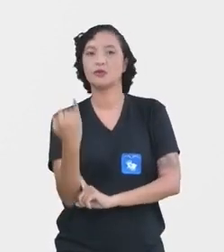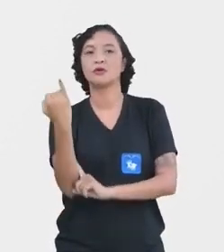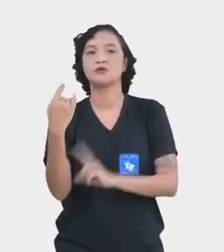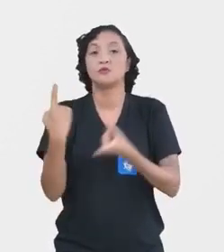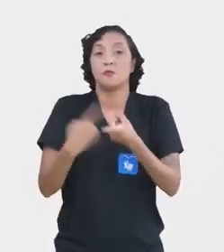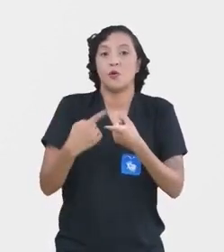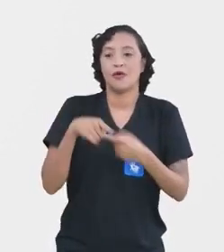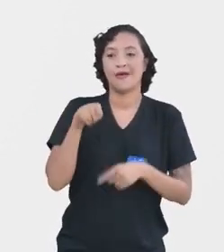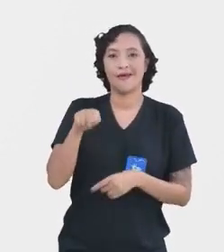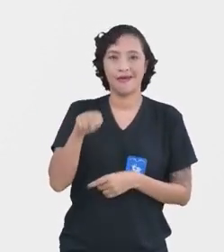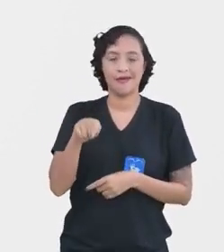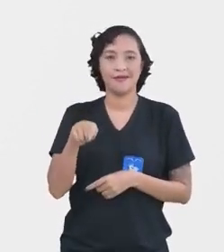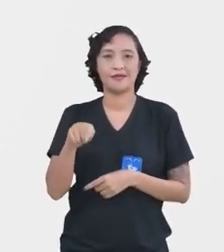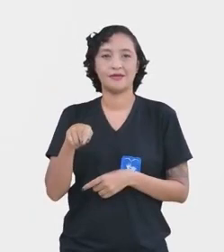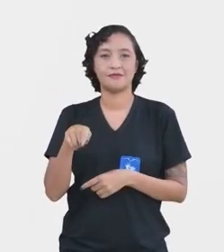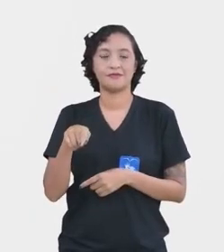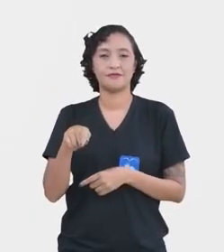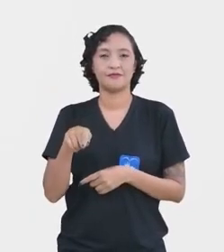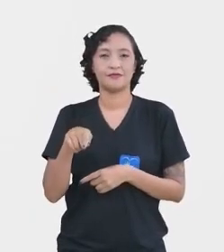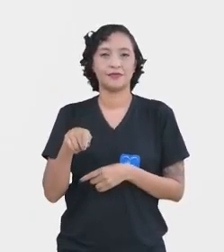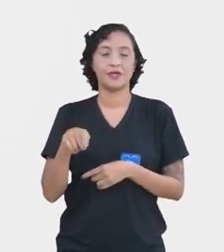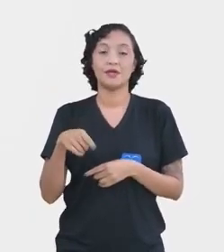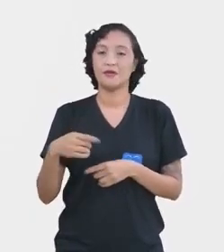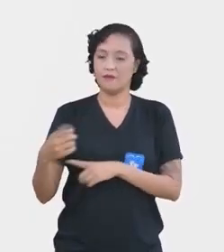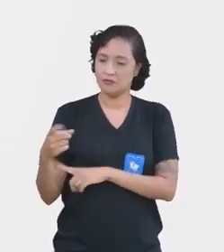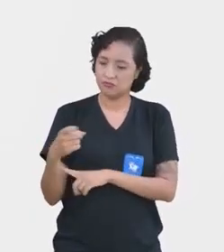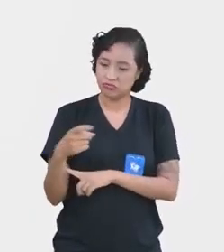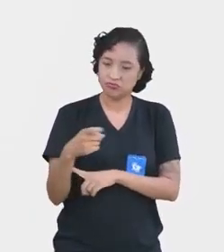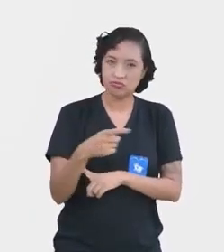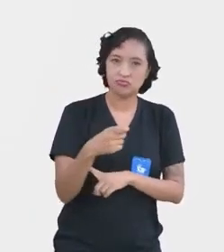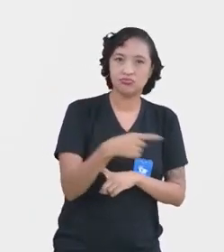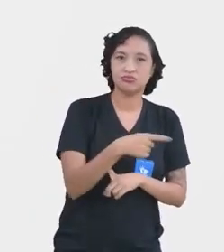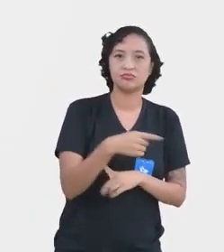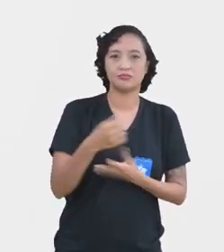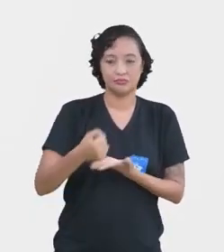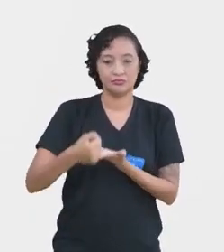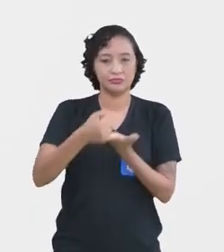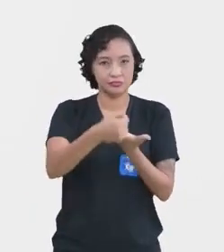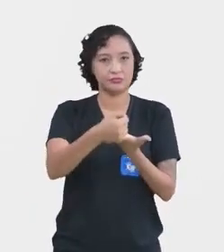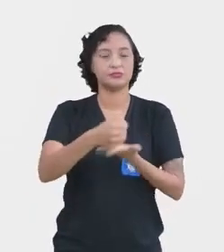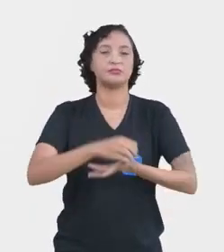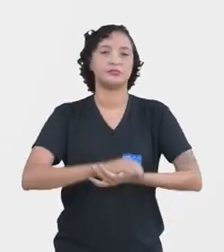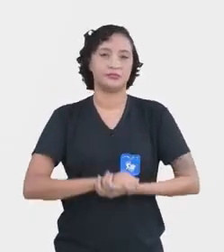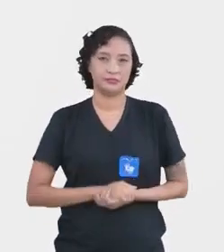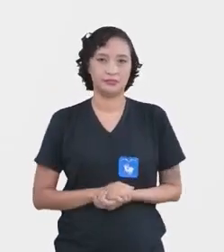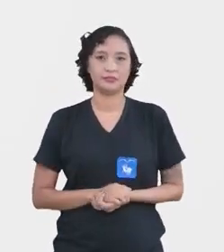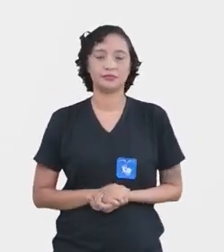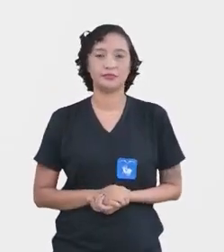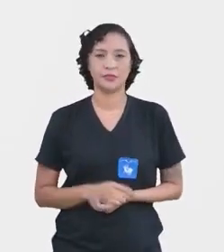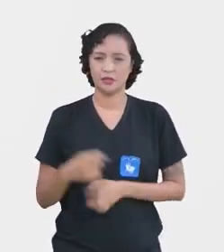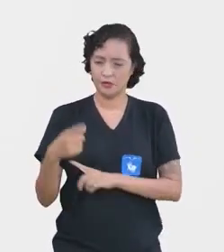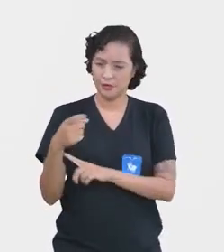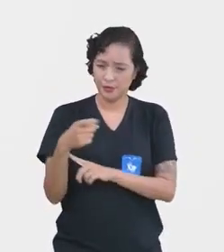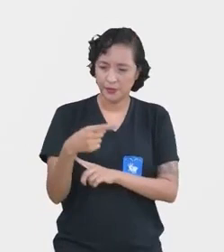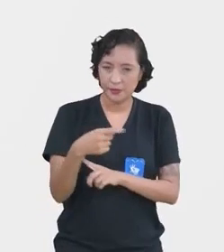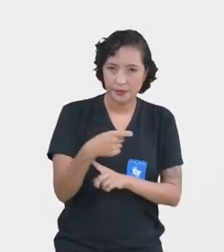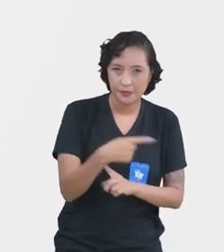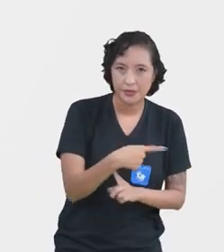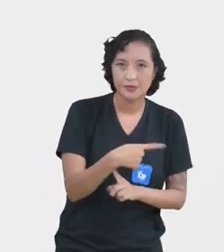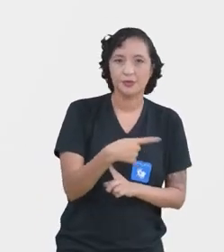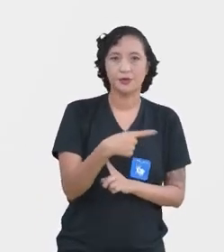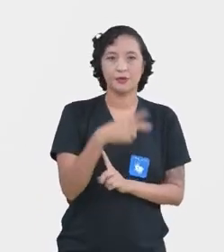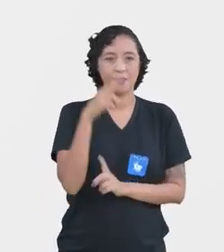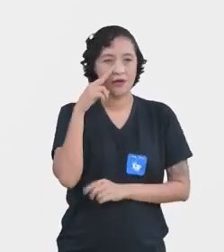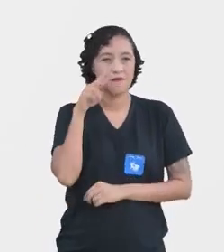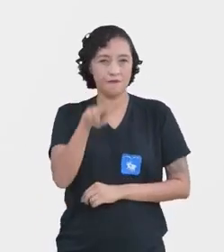que vai nutrir o espermatozoide, tá bom? E o espermatozoide, nós vamos observar que